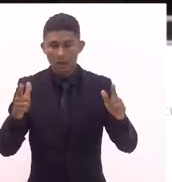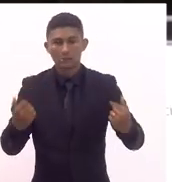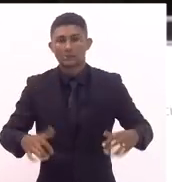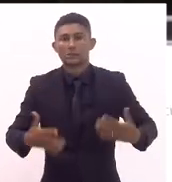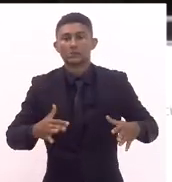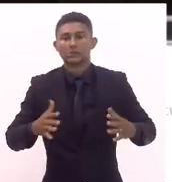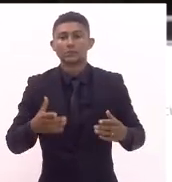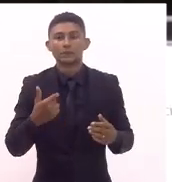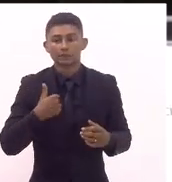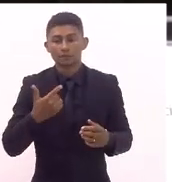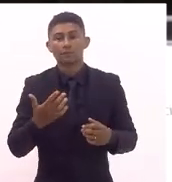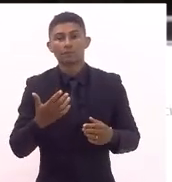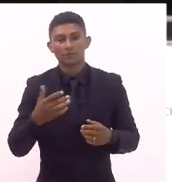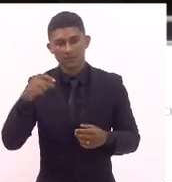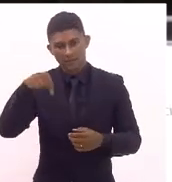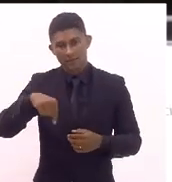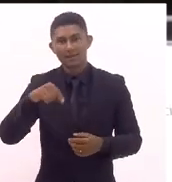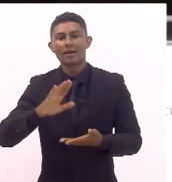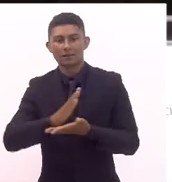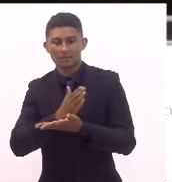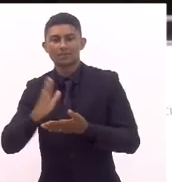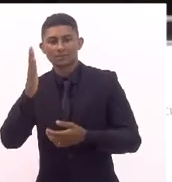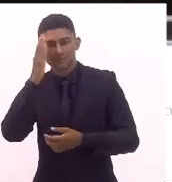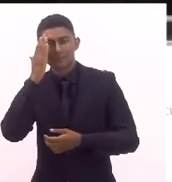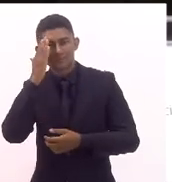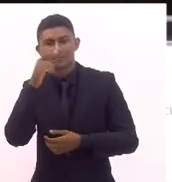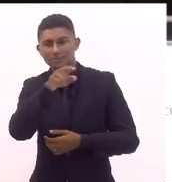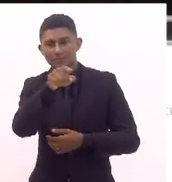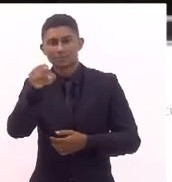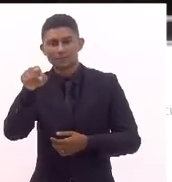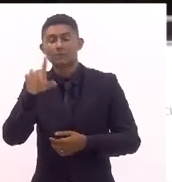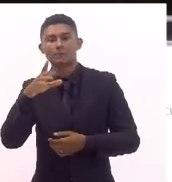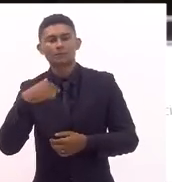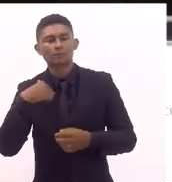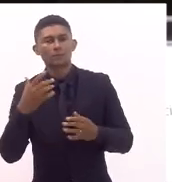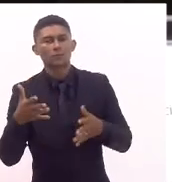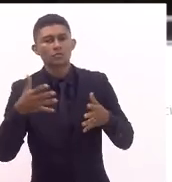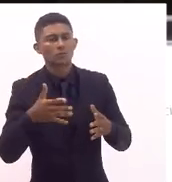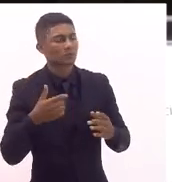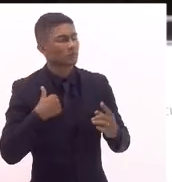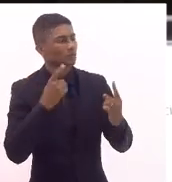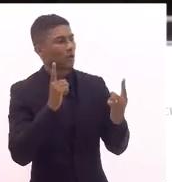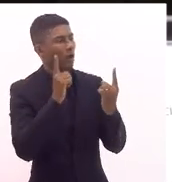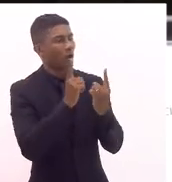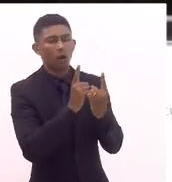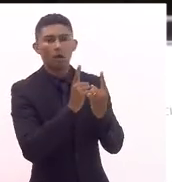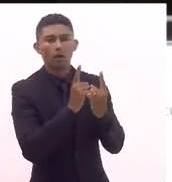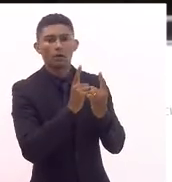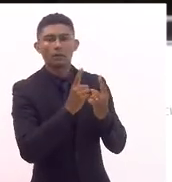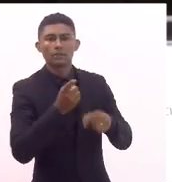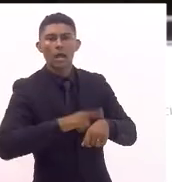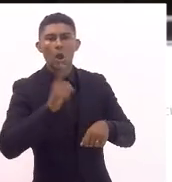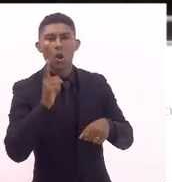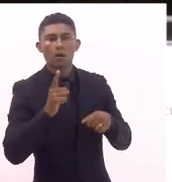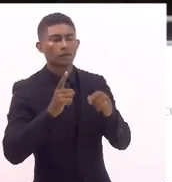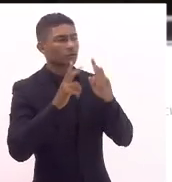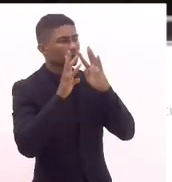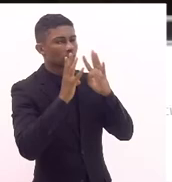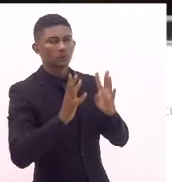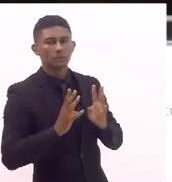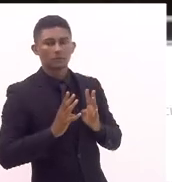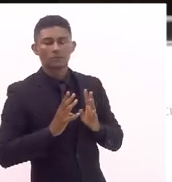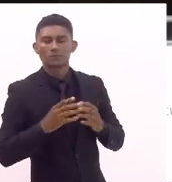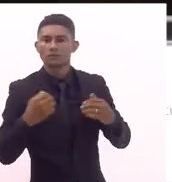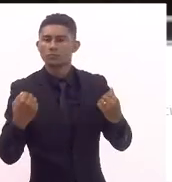dia e alguns companheiros aqui sabem mas ela recebeu daquele momento e eu acho que essa que é uma